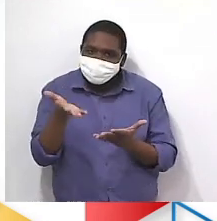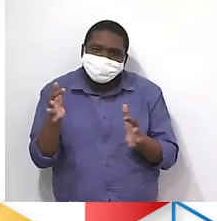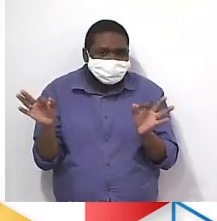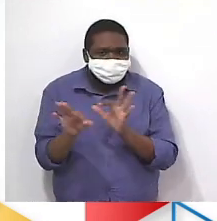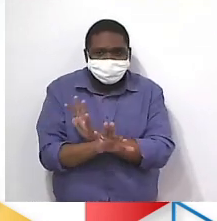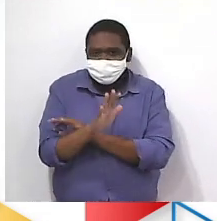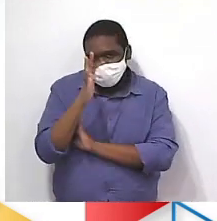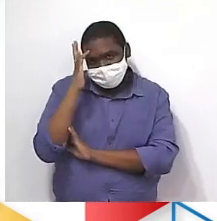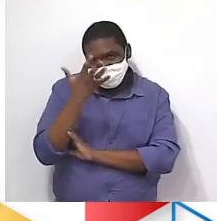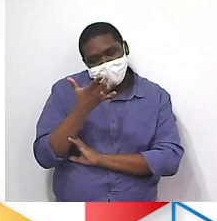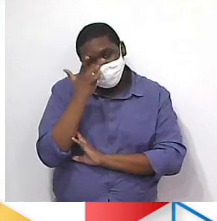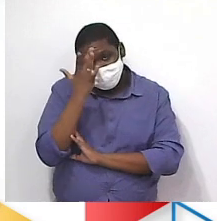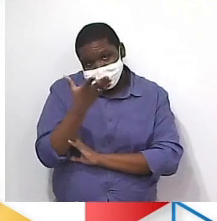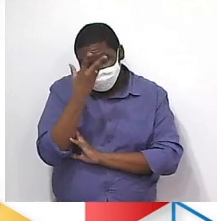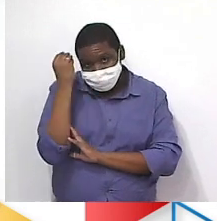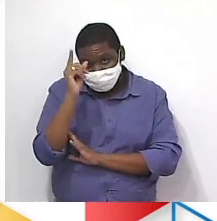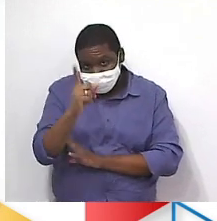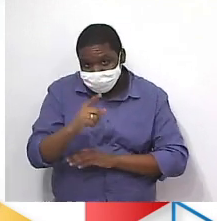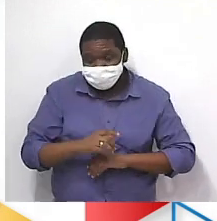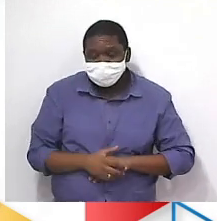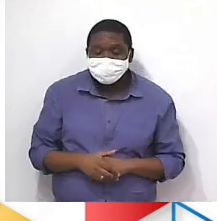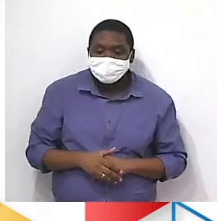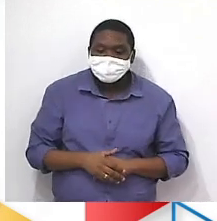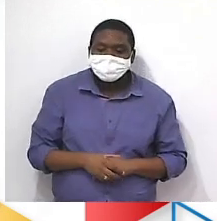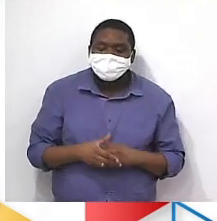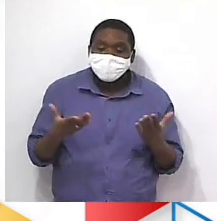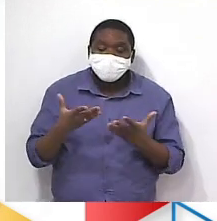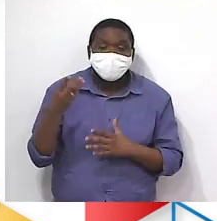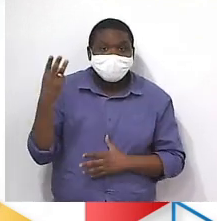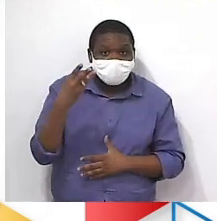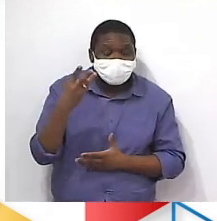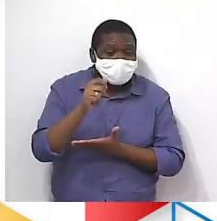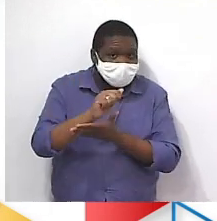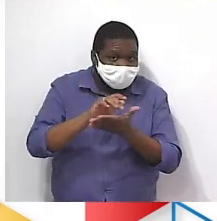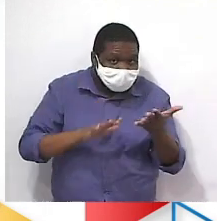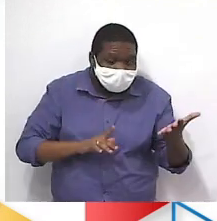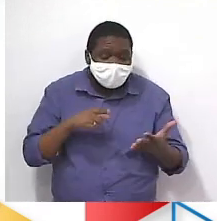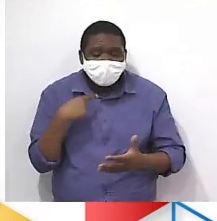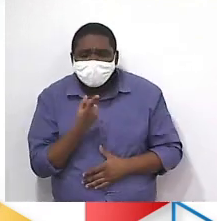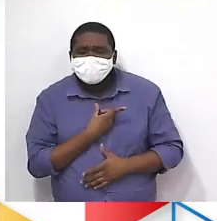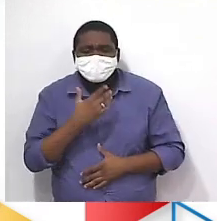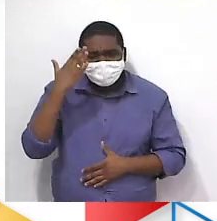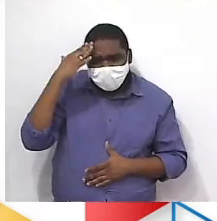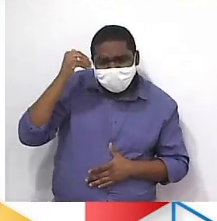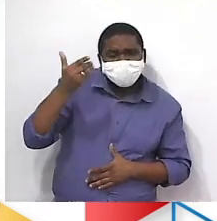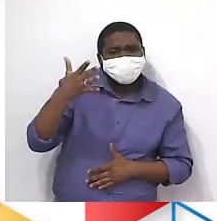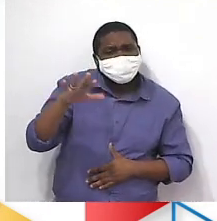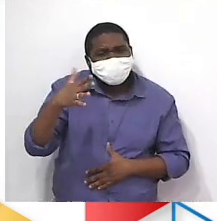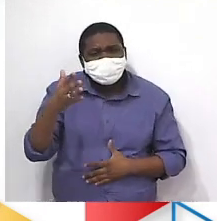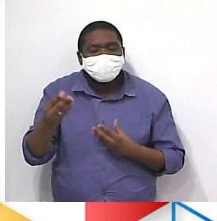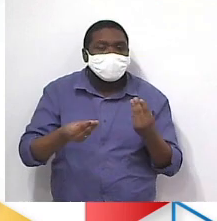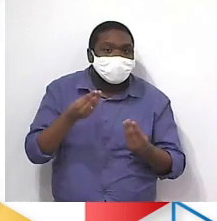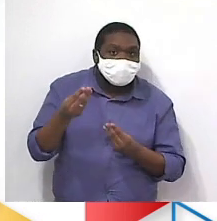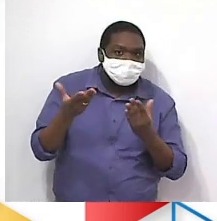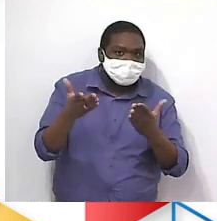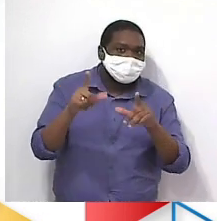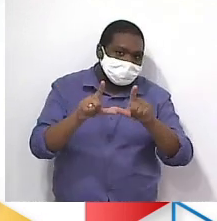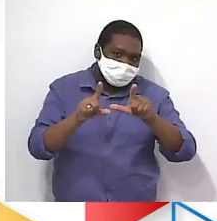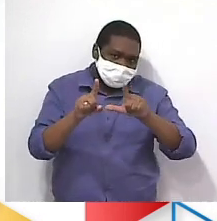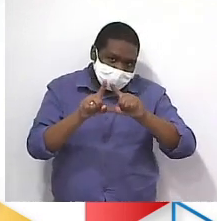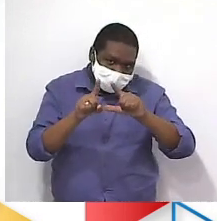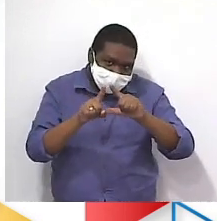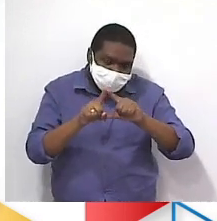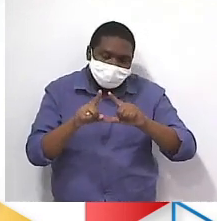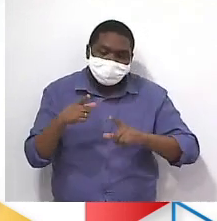tá? Não esquece. Direto agora para a terceira atividade para a gente ter uma noção muito boa sobre triângulos, tá bom?